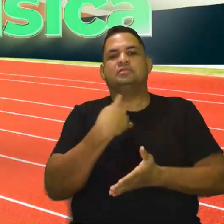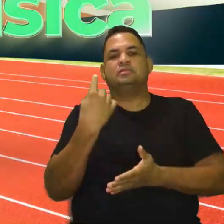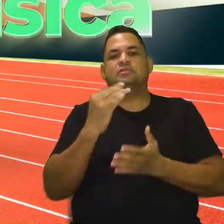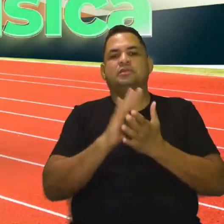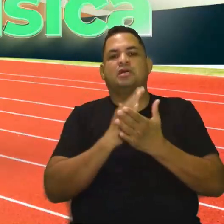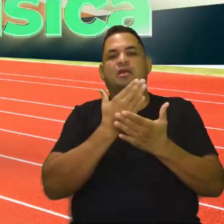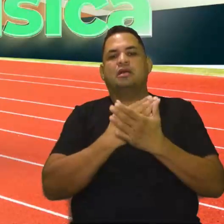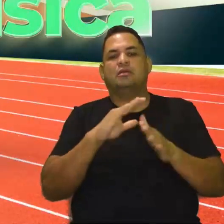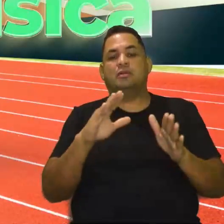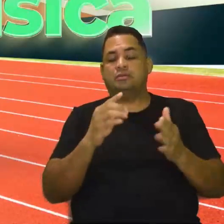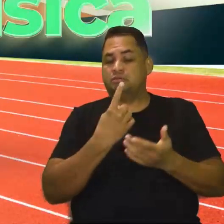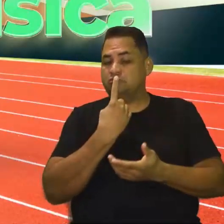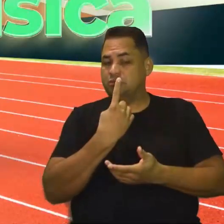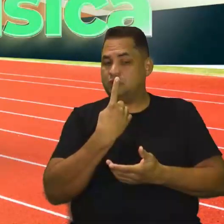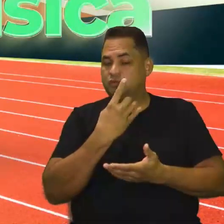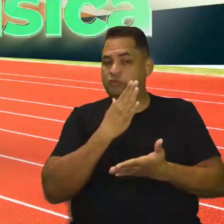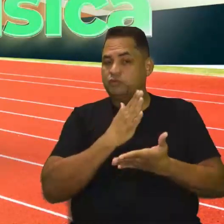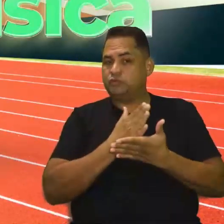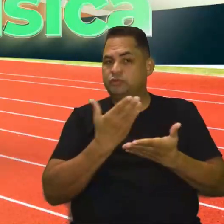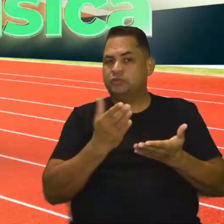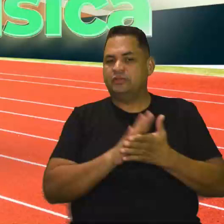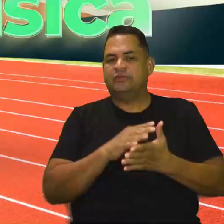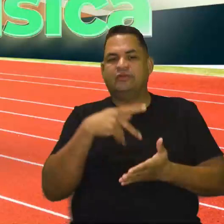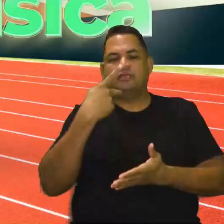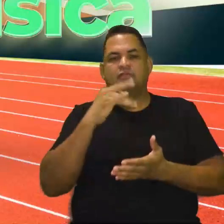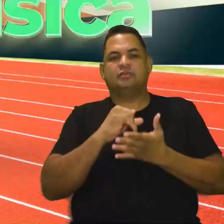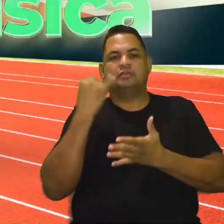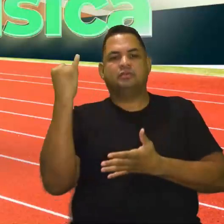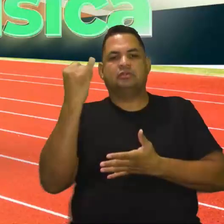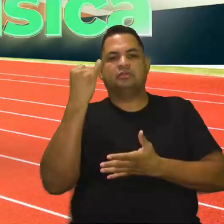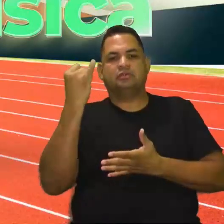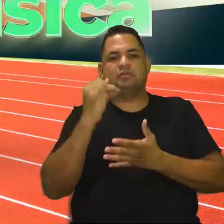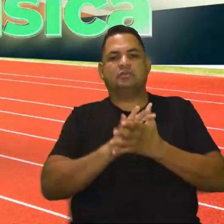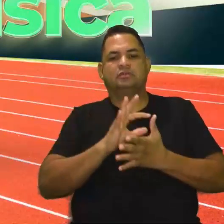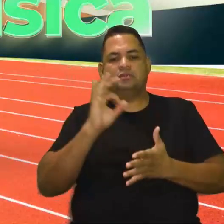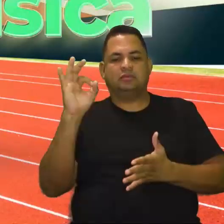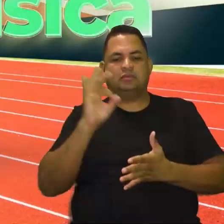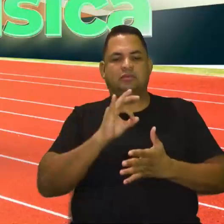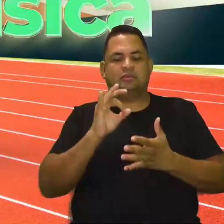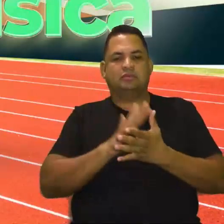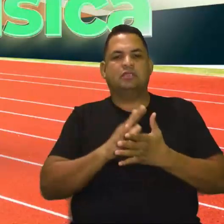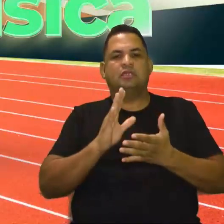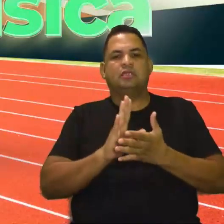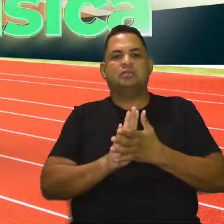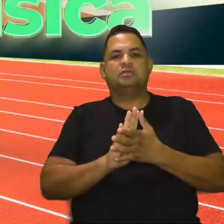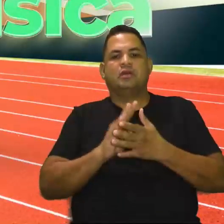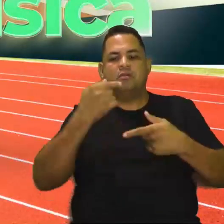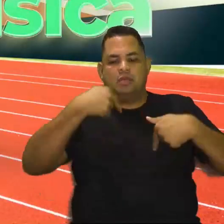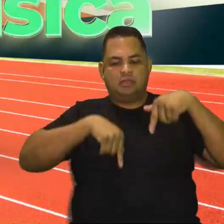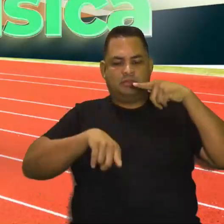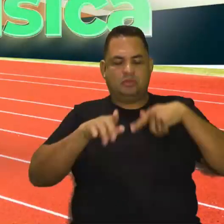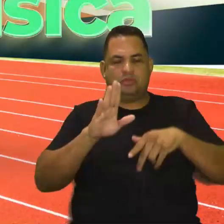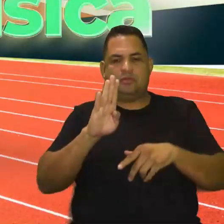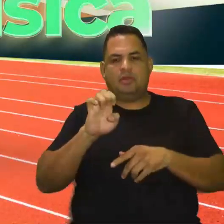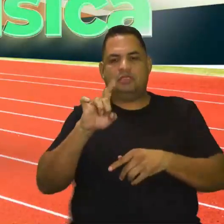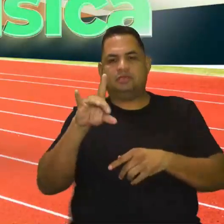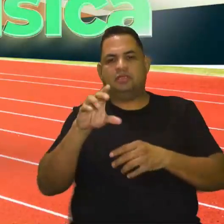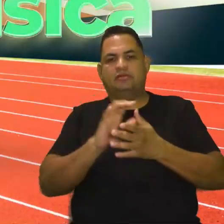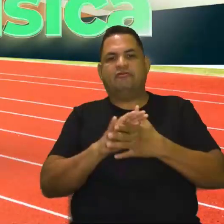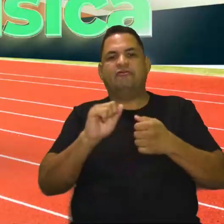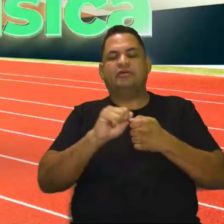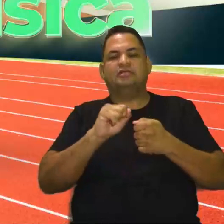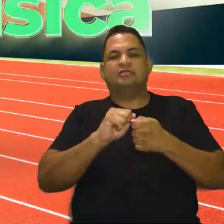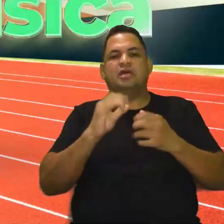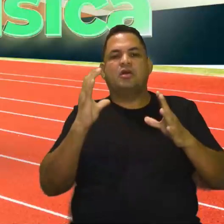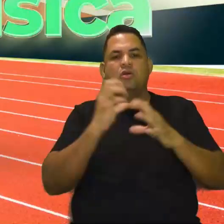encerramos a parte 1 da aula, falando sobre a importância aí da taxa metabólica basal, de realizar o cálculo, né?